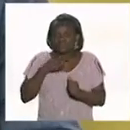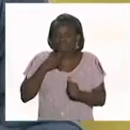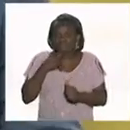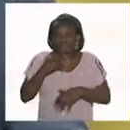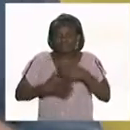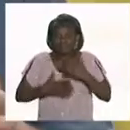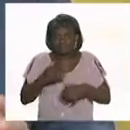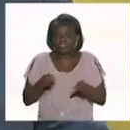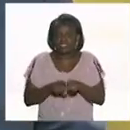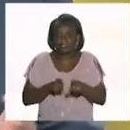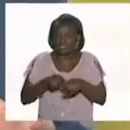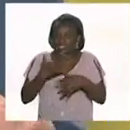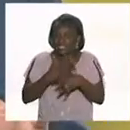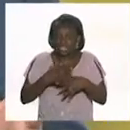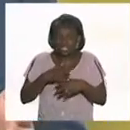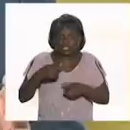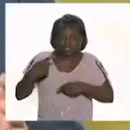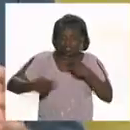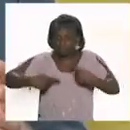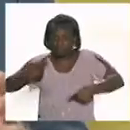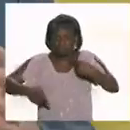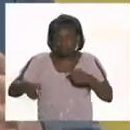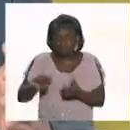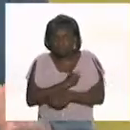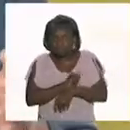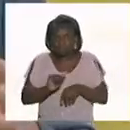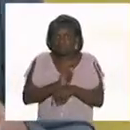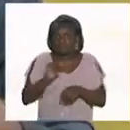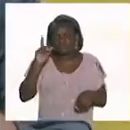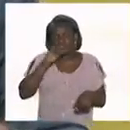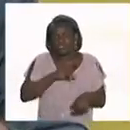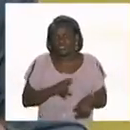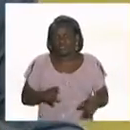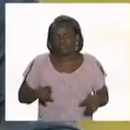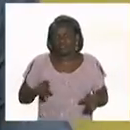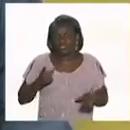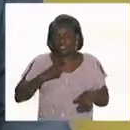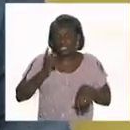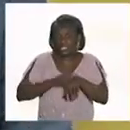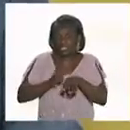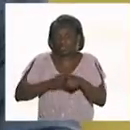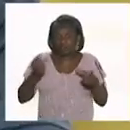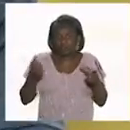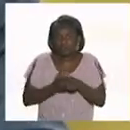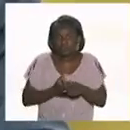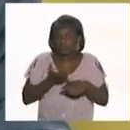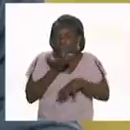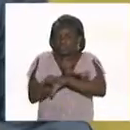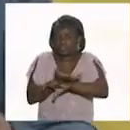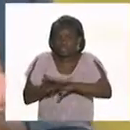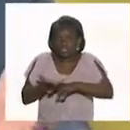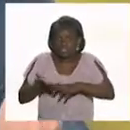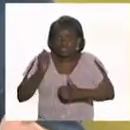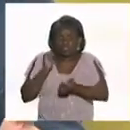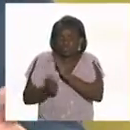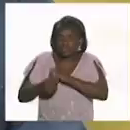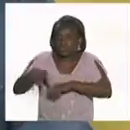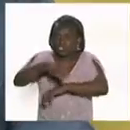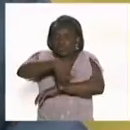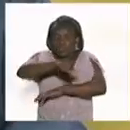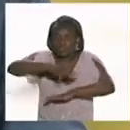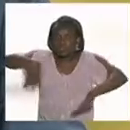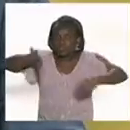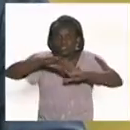se manter, mas em outros também uma dinâmica da cidade. A gente tem cada vez menos áreas públicas, campos de futebol